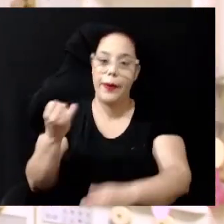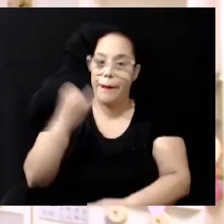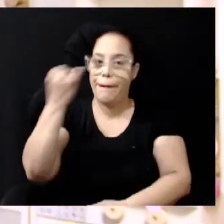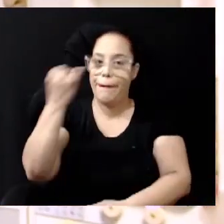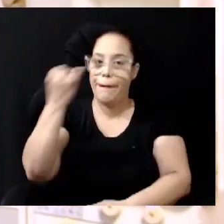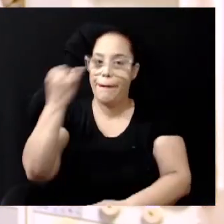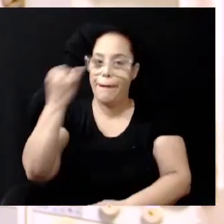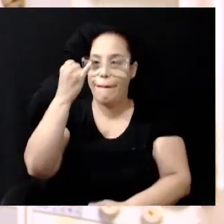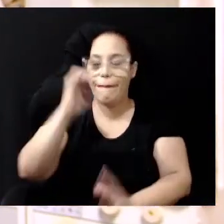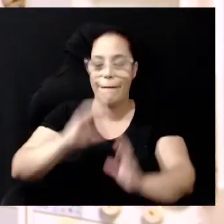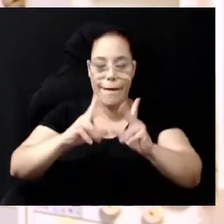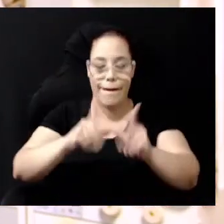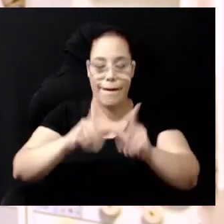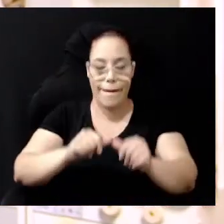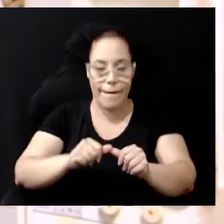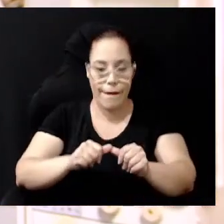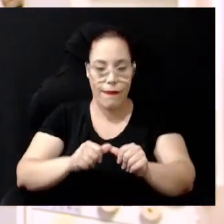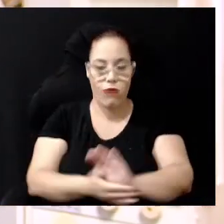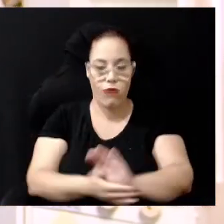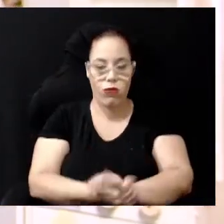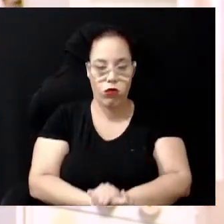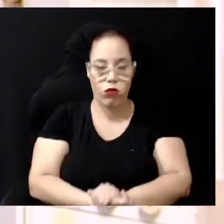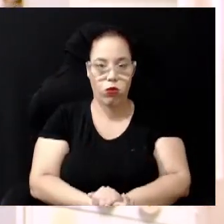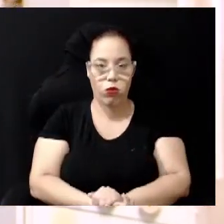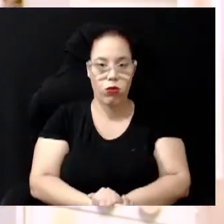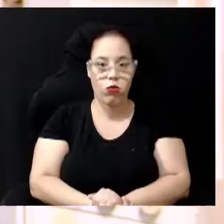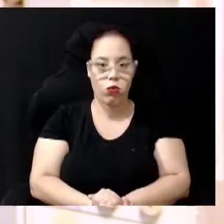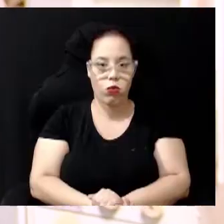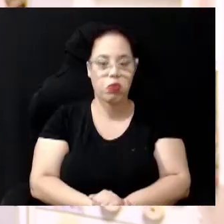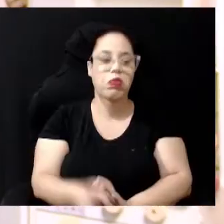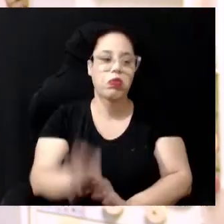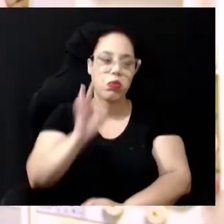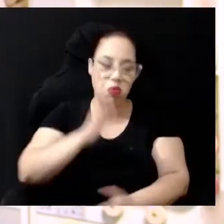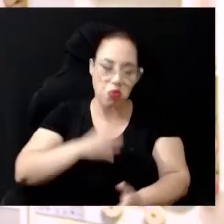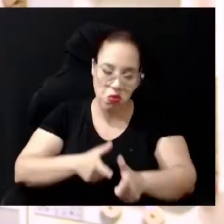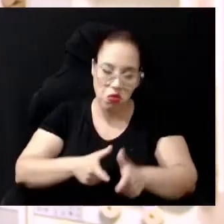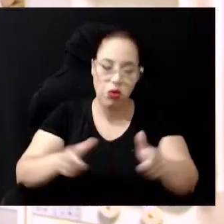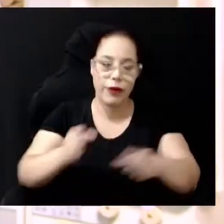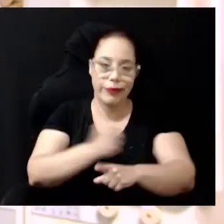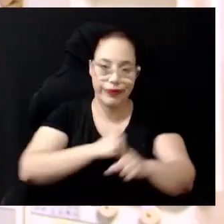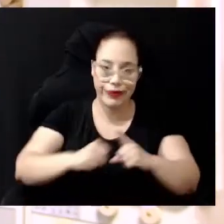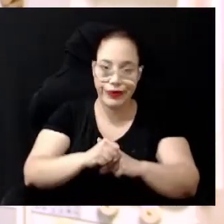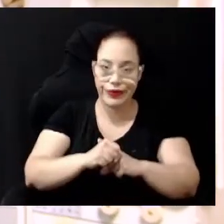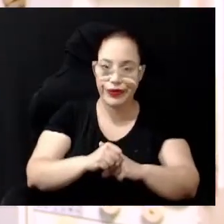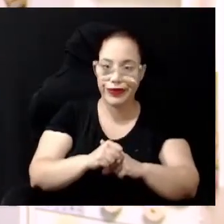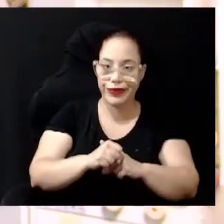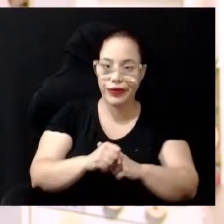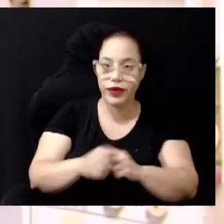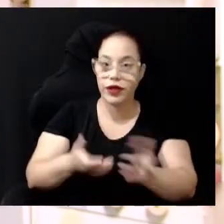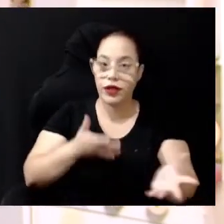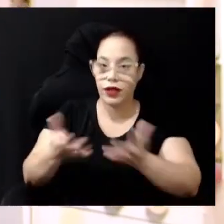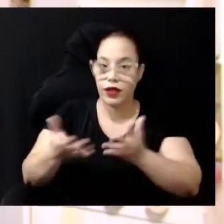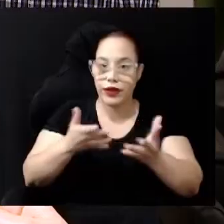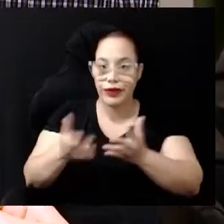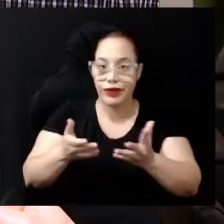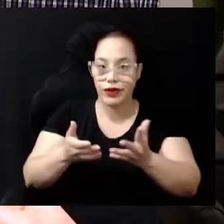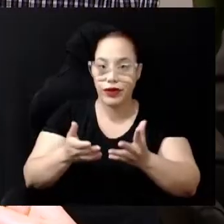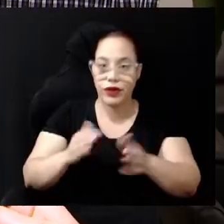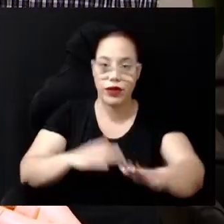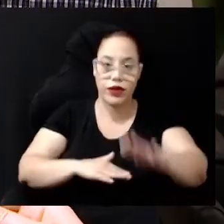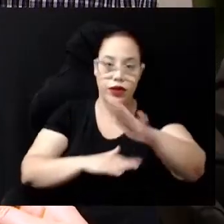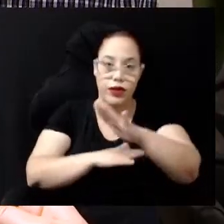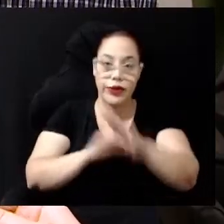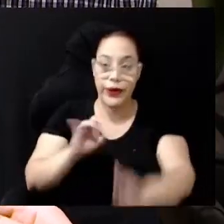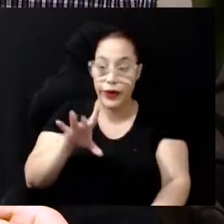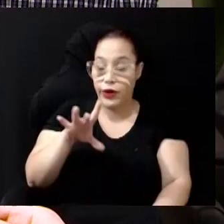debate Na câmara eu acho de extrema importante para todo mundo todos os órgãos pudessem promover isso ia ser um grande avanço na sociedade todas as